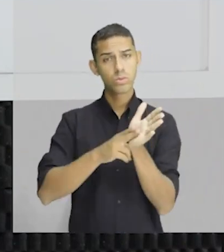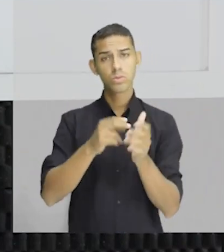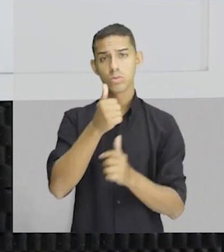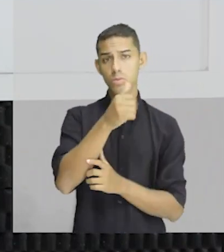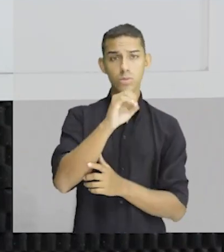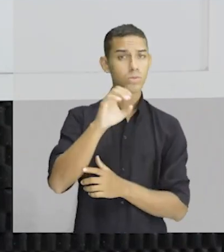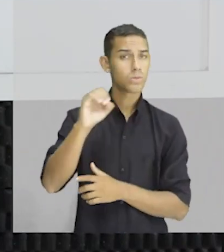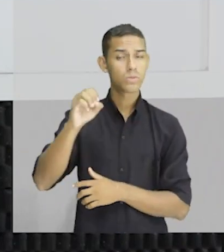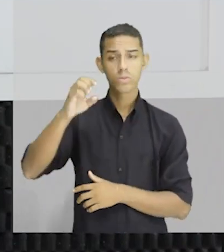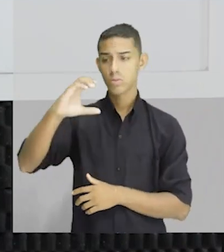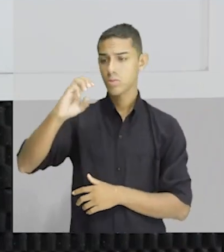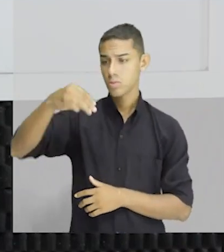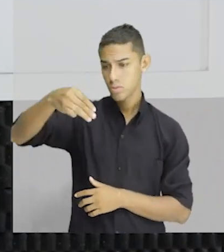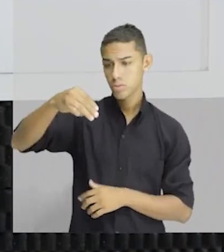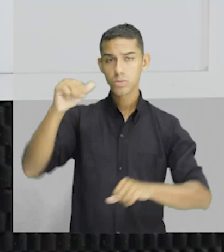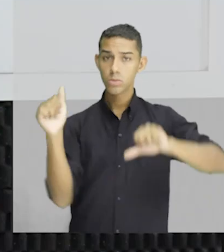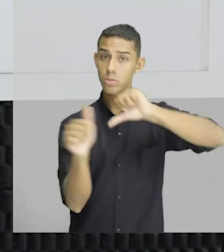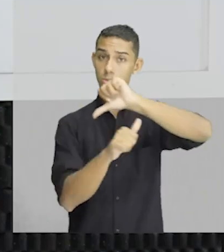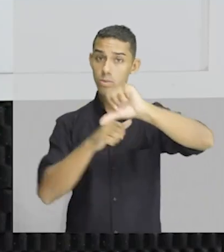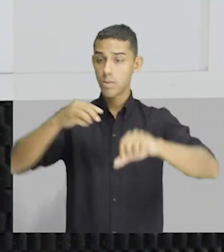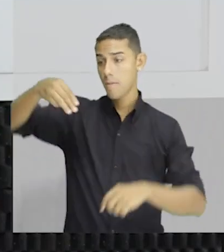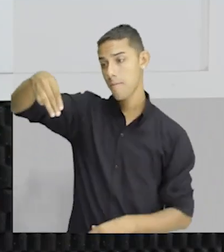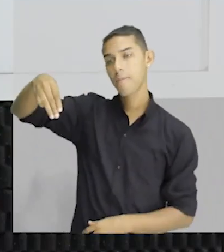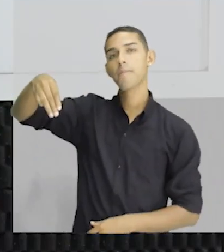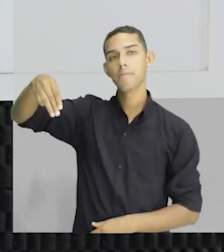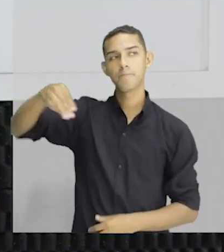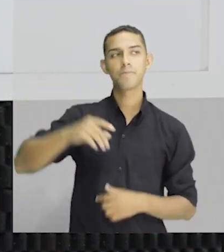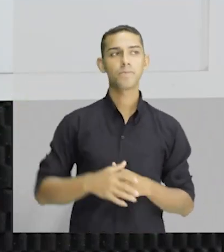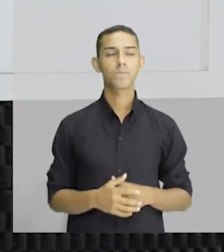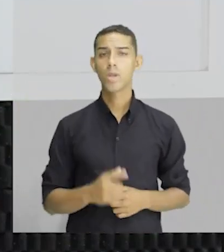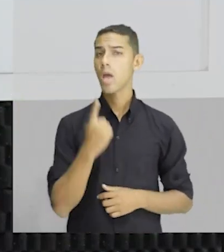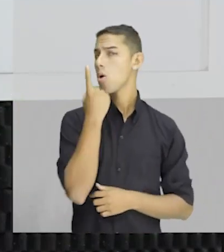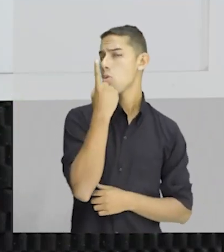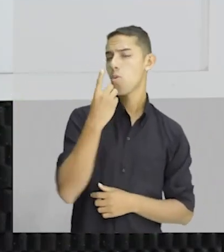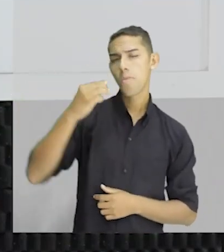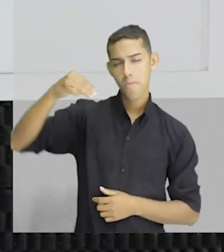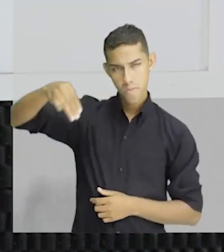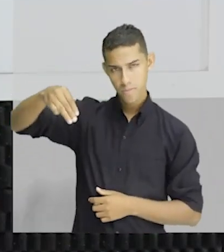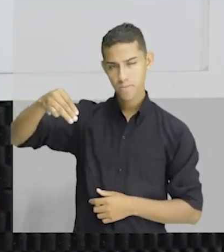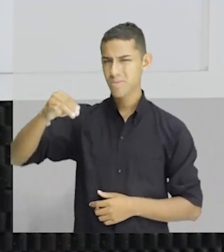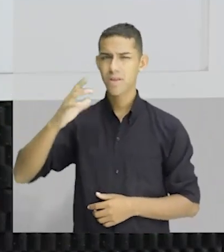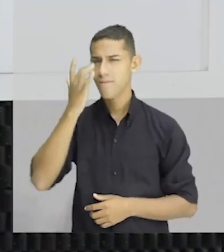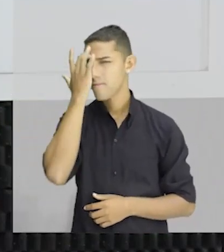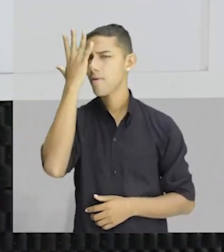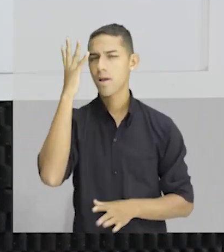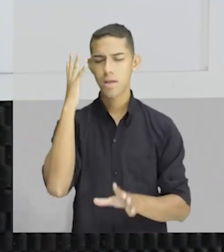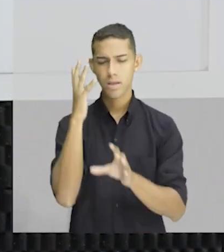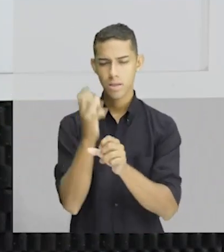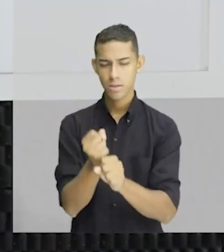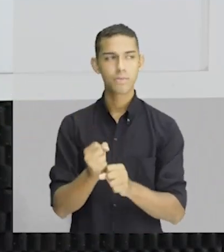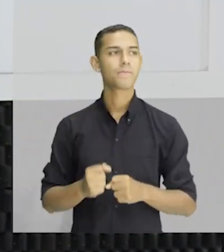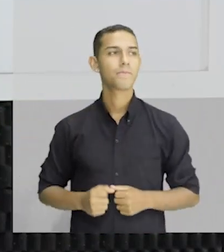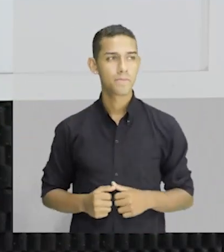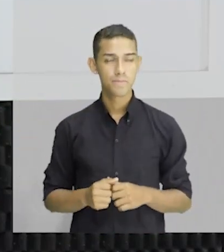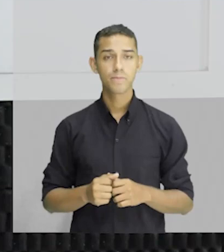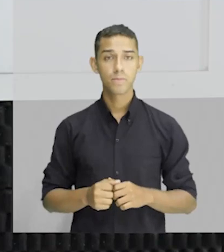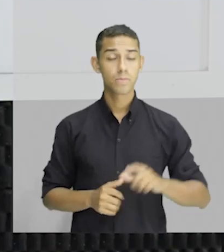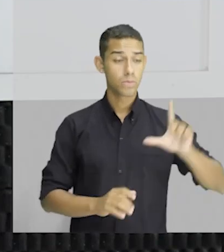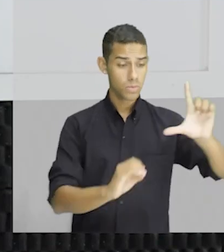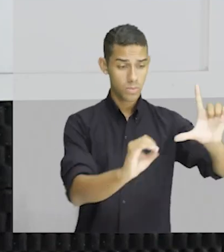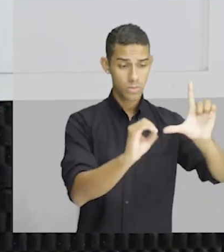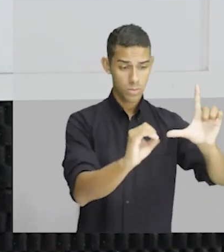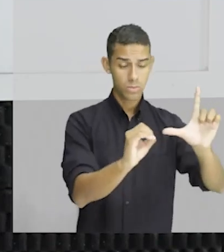para metro? Então é 1 metro. Talvez facilite na hora da conta. Comprimento